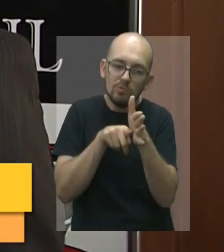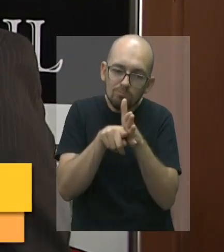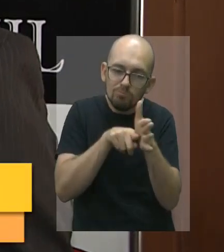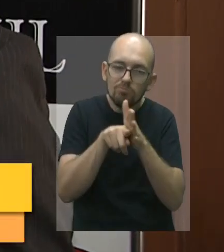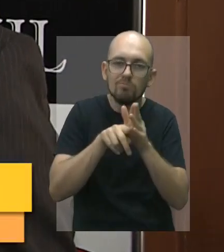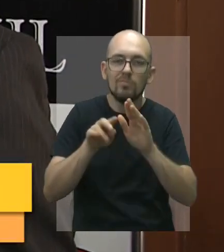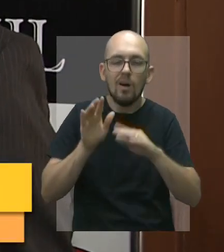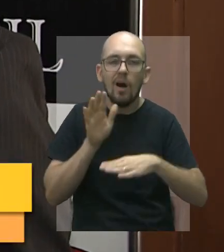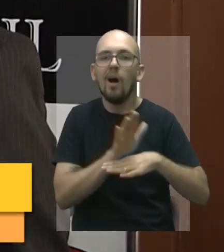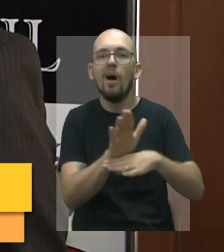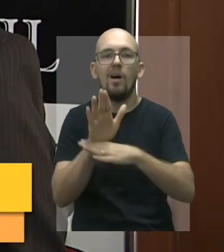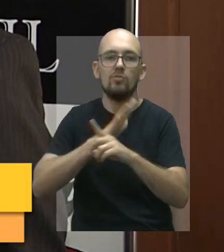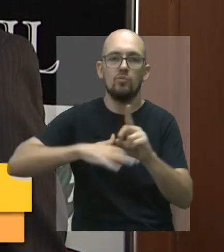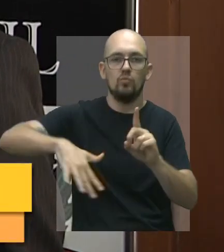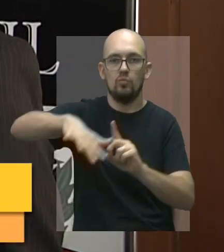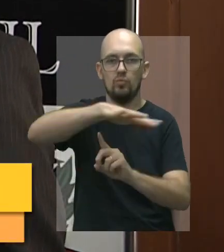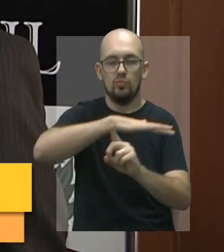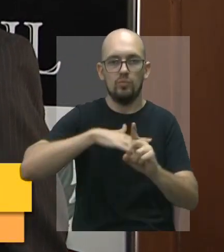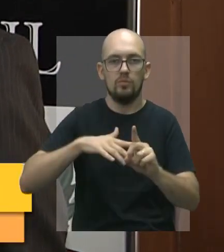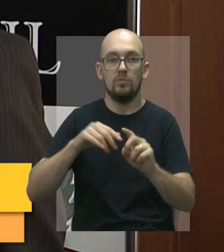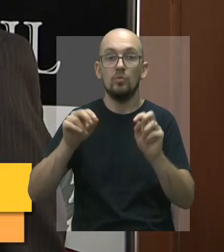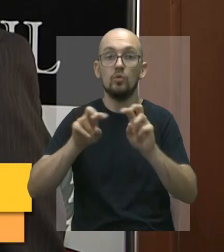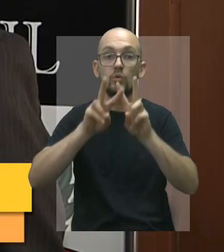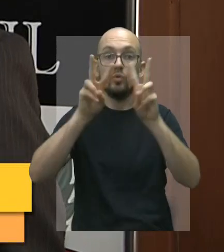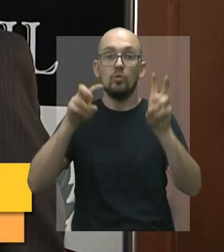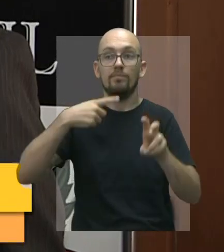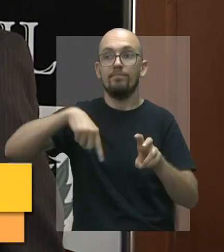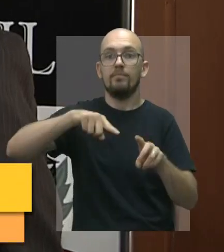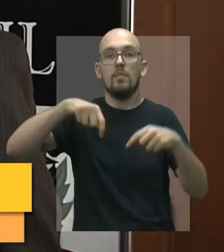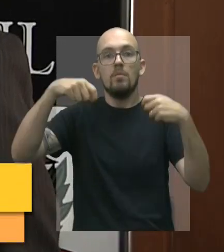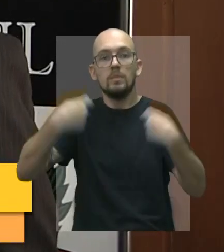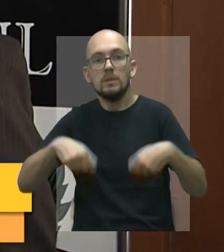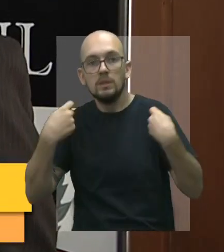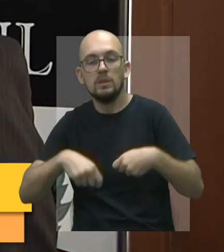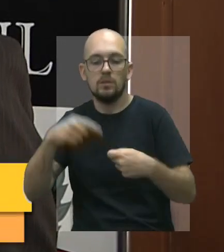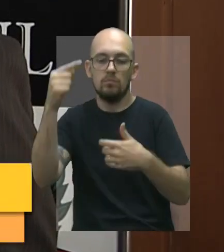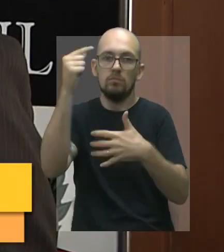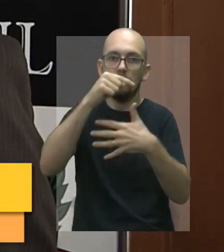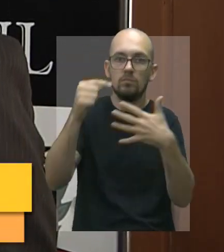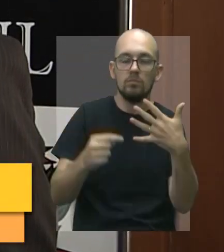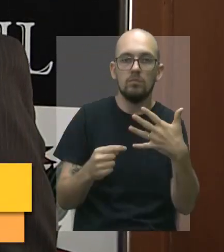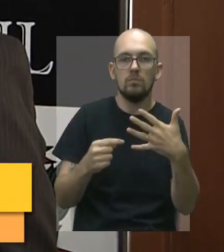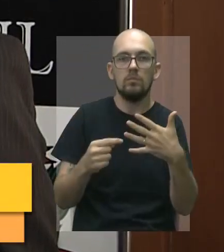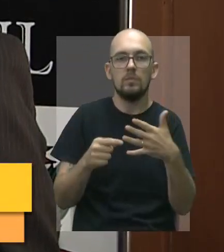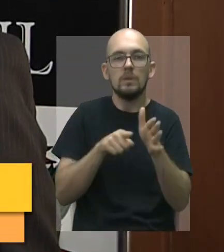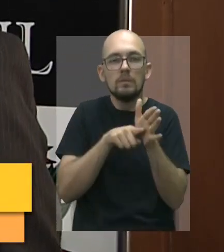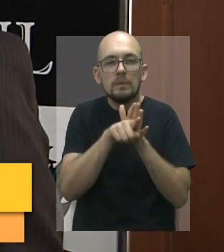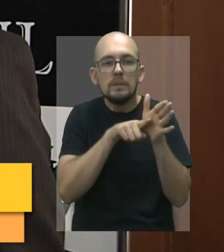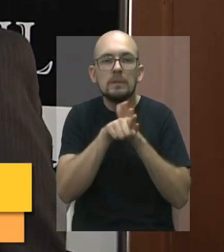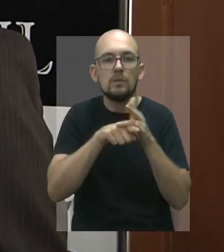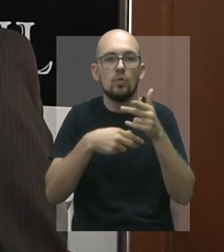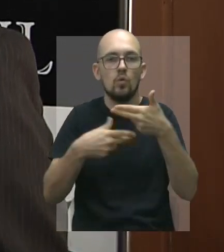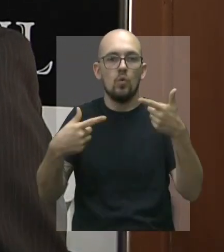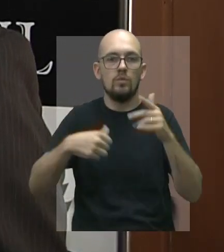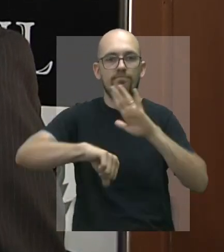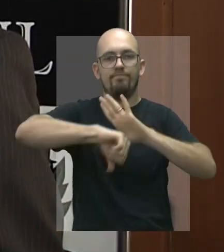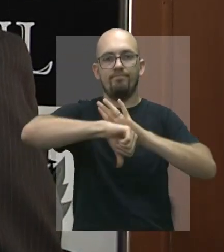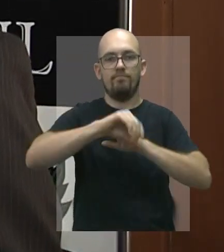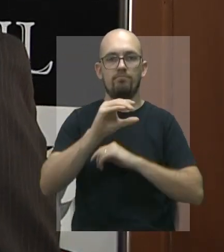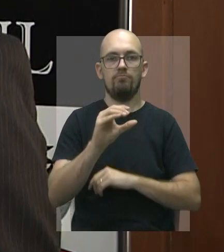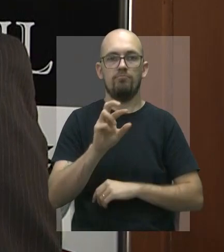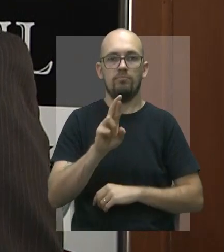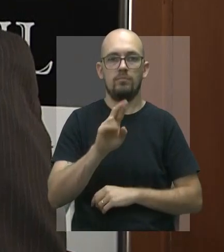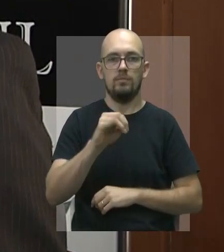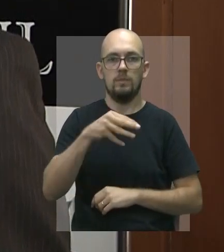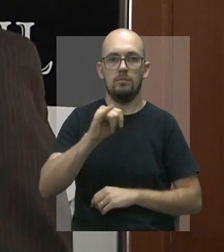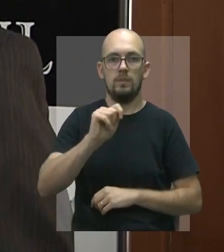relação ao que necessita a população, às investigações criminais, né? Então, mostrar um